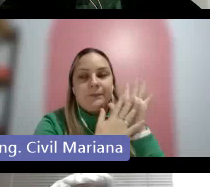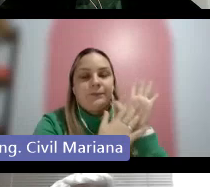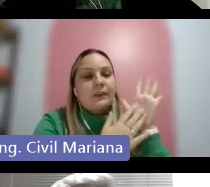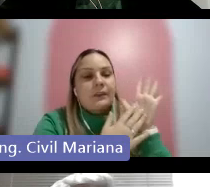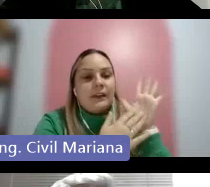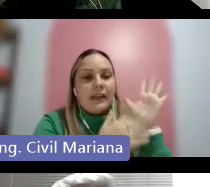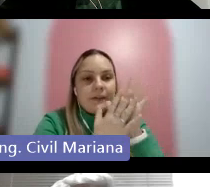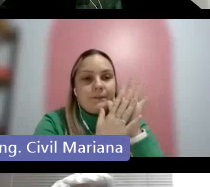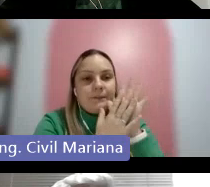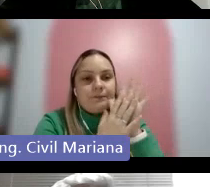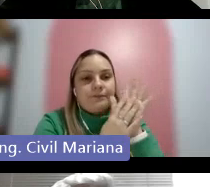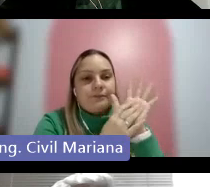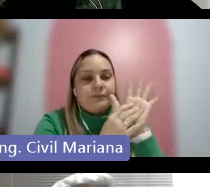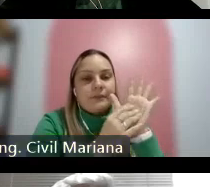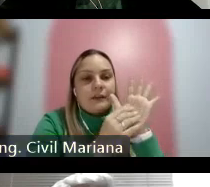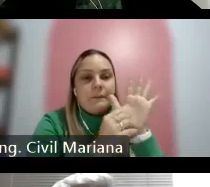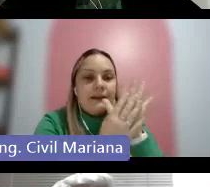que está